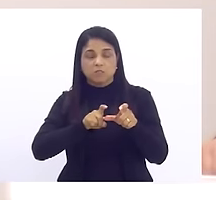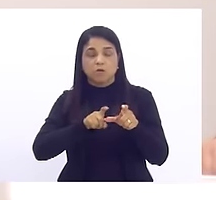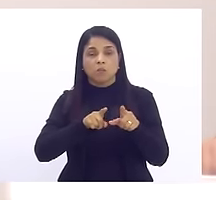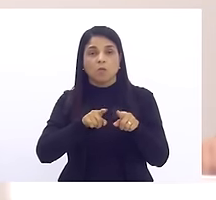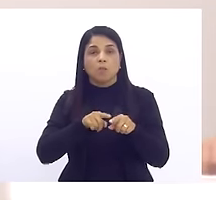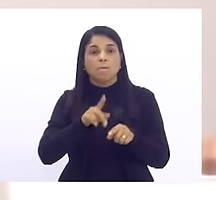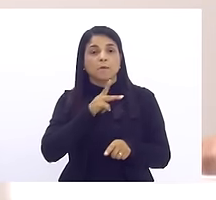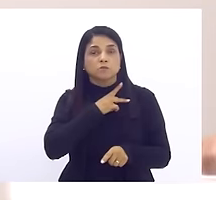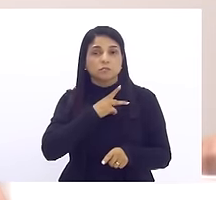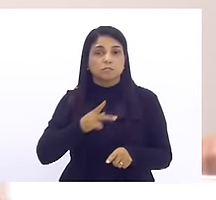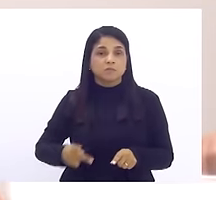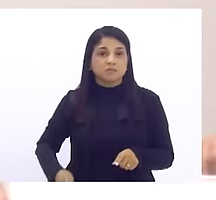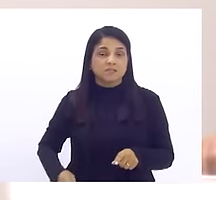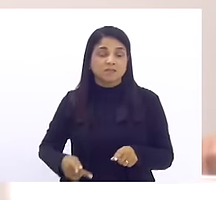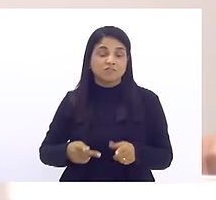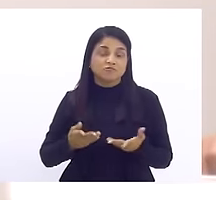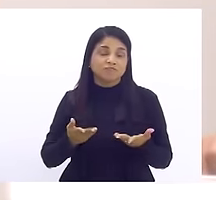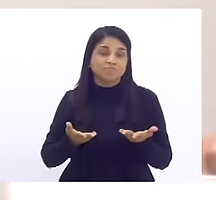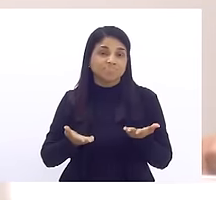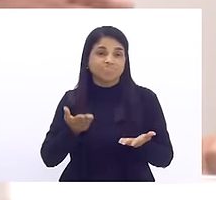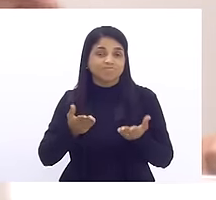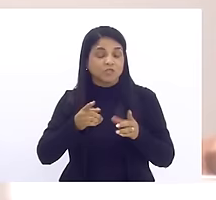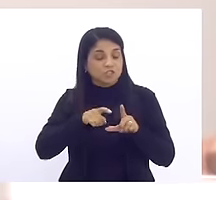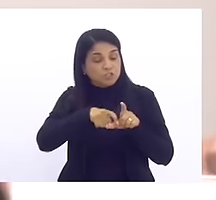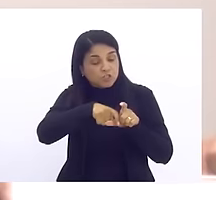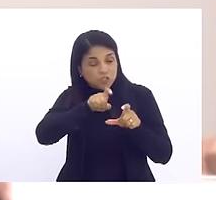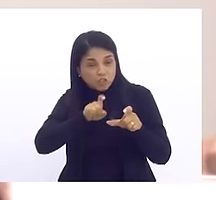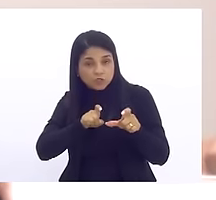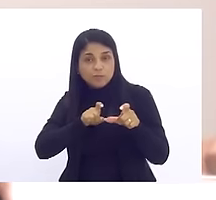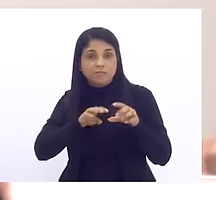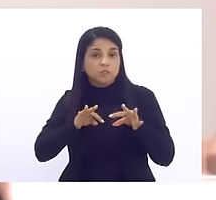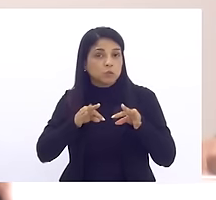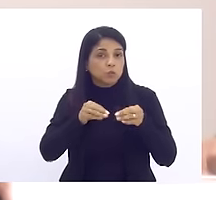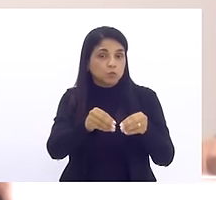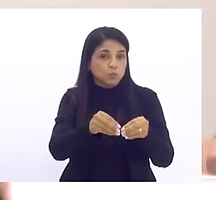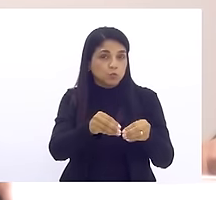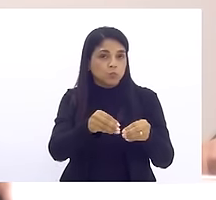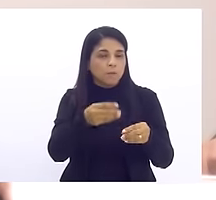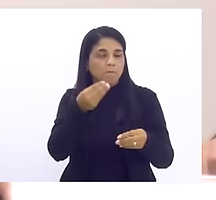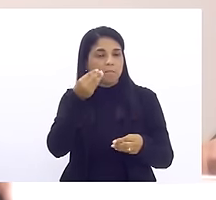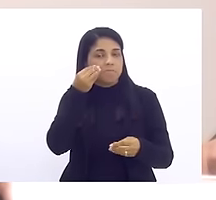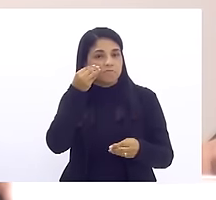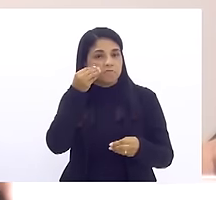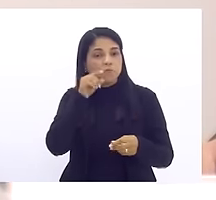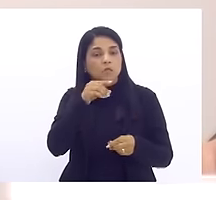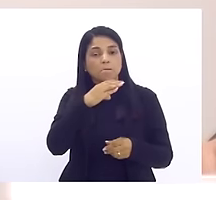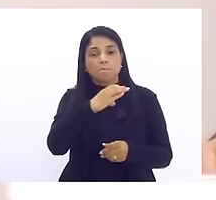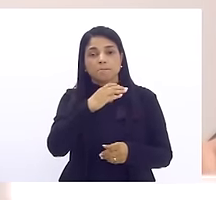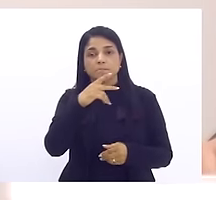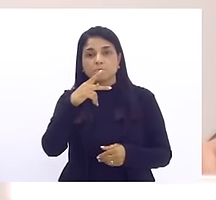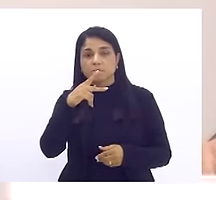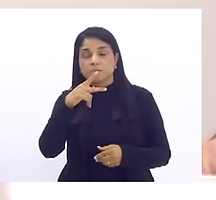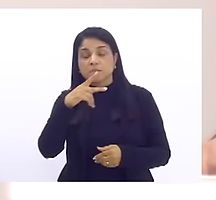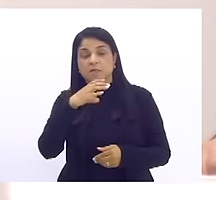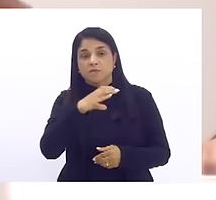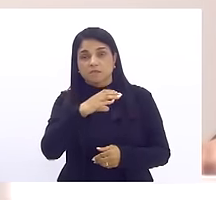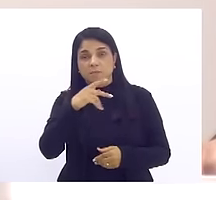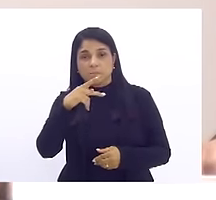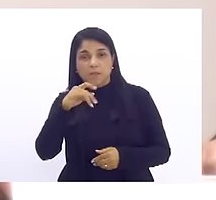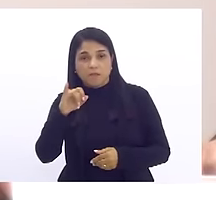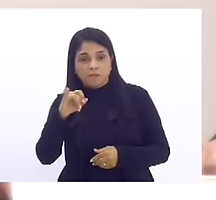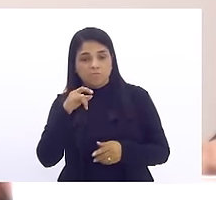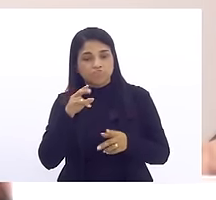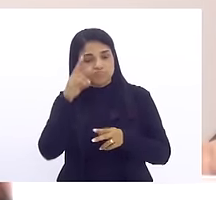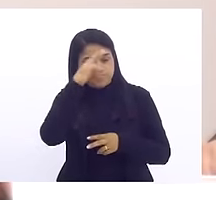fez foi parcial tem que ser a suspensão total até que se a pura aqui os fatos nessa CPI não tem a pele não tem que receber mais um real